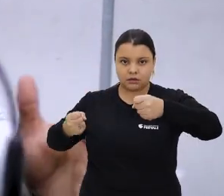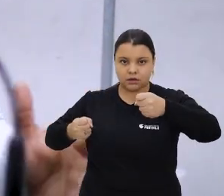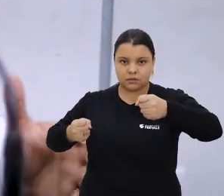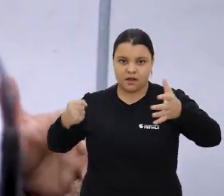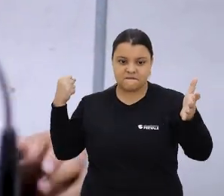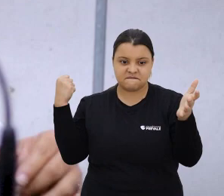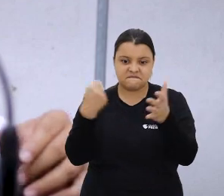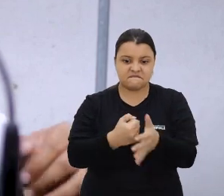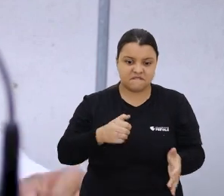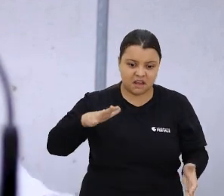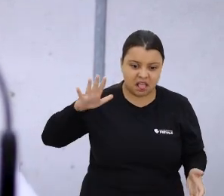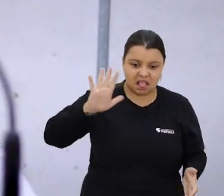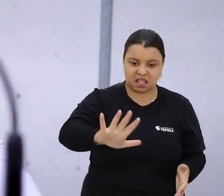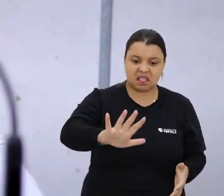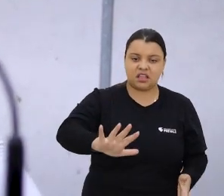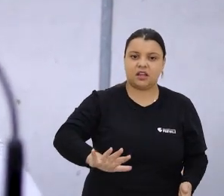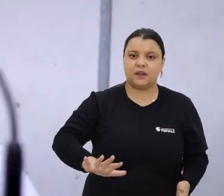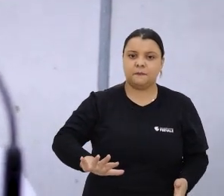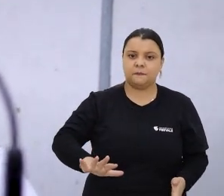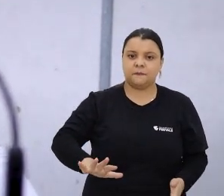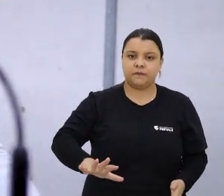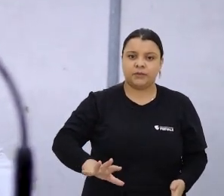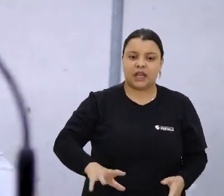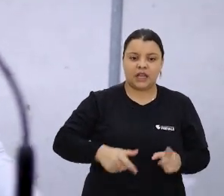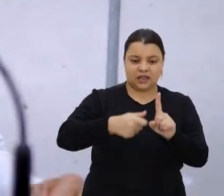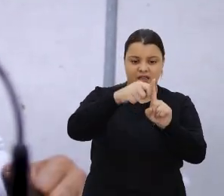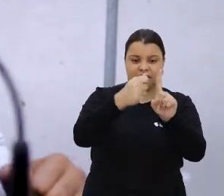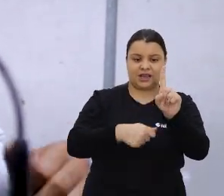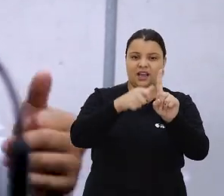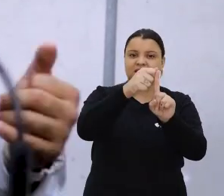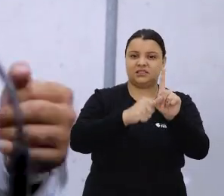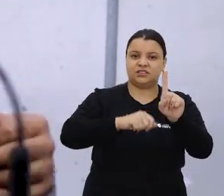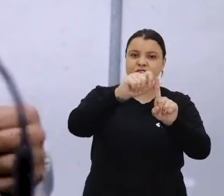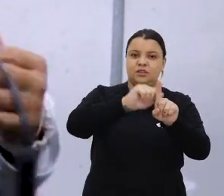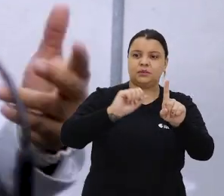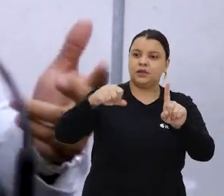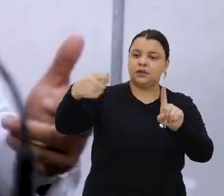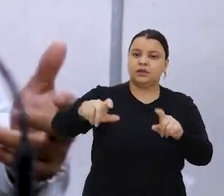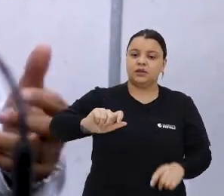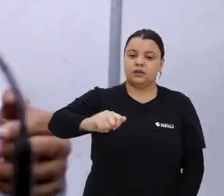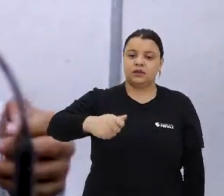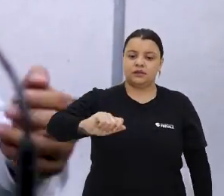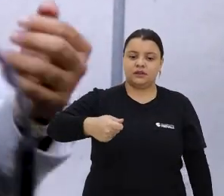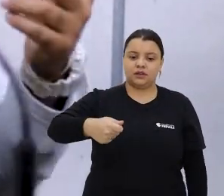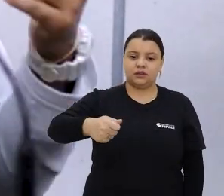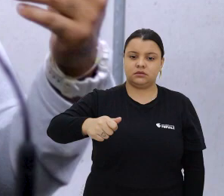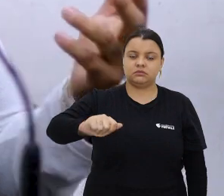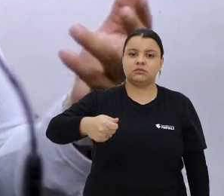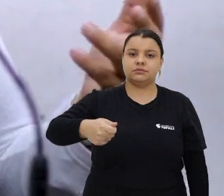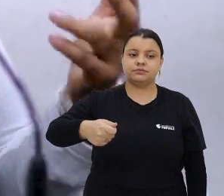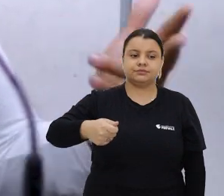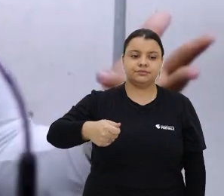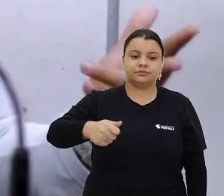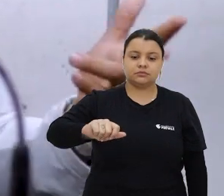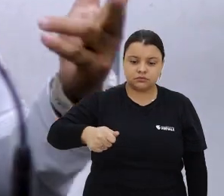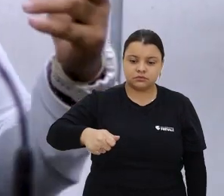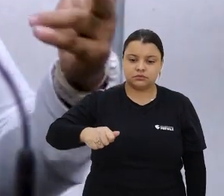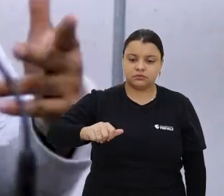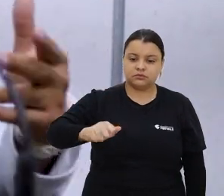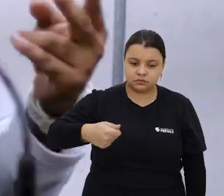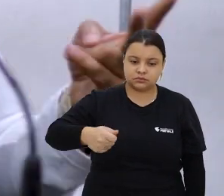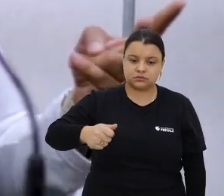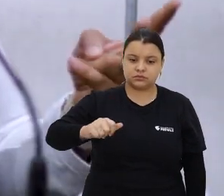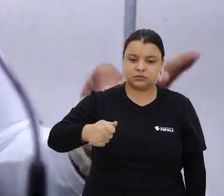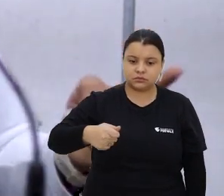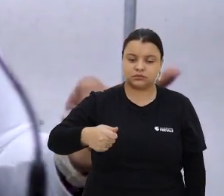a pontapés, cascas de banana no capô do veículo, e quando eu vou dar a partida do carro, meu carro engasga e, num terceiro momento,